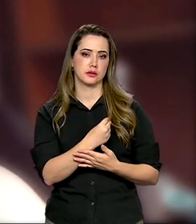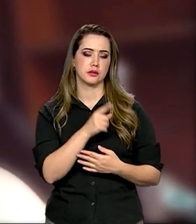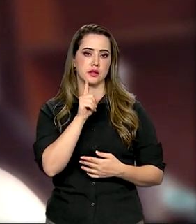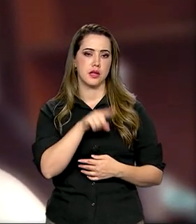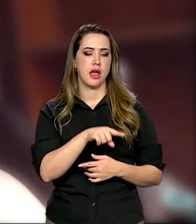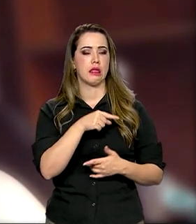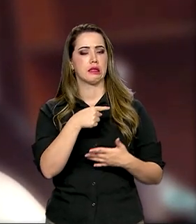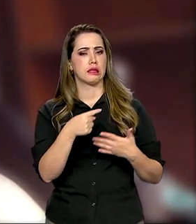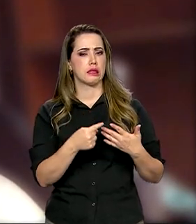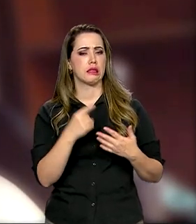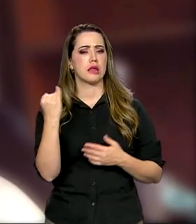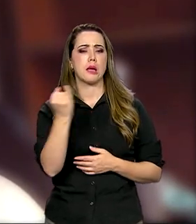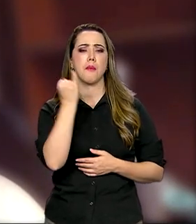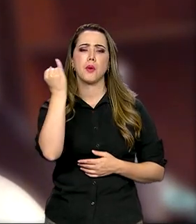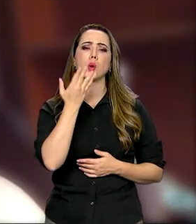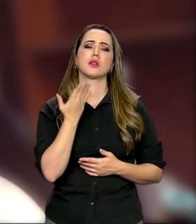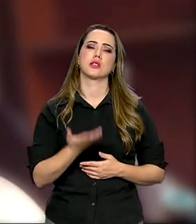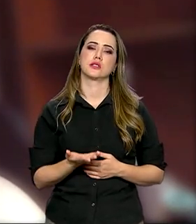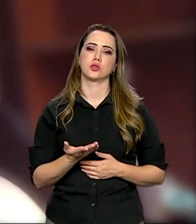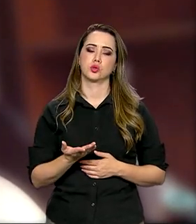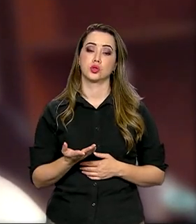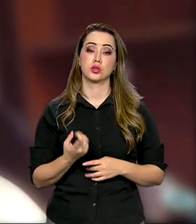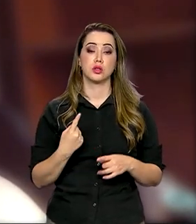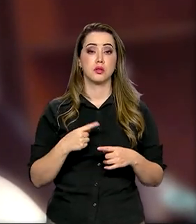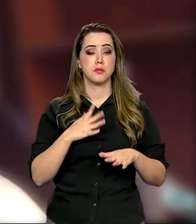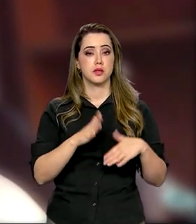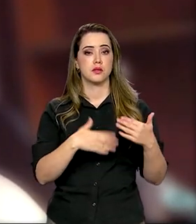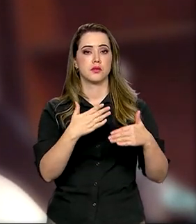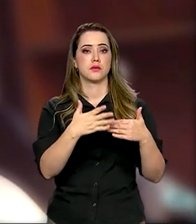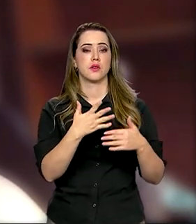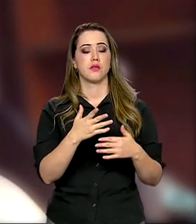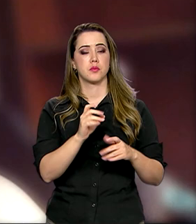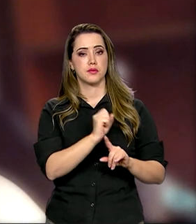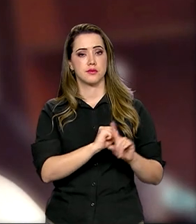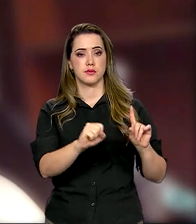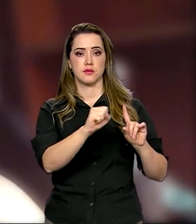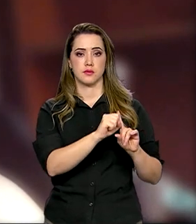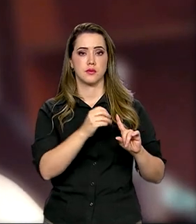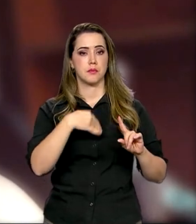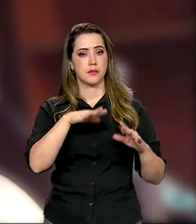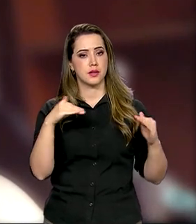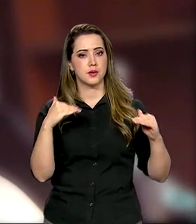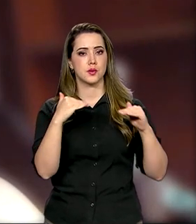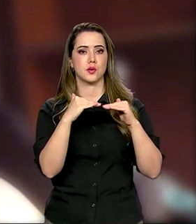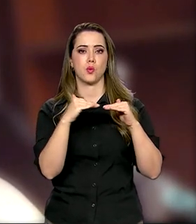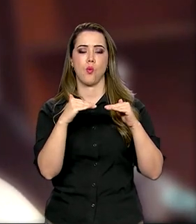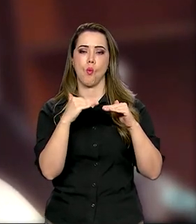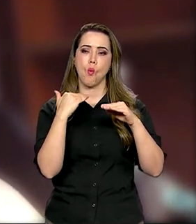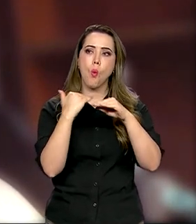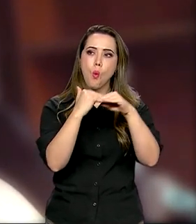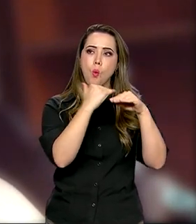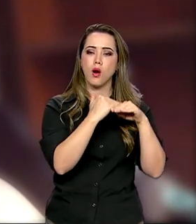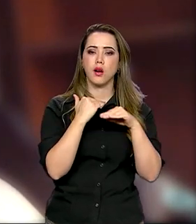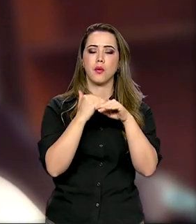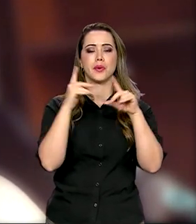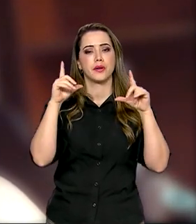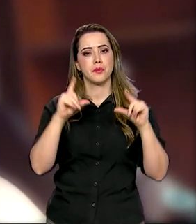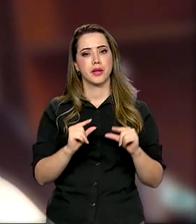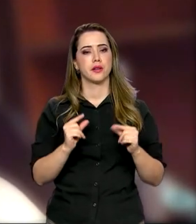que são fundamentais para o desenvolvimento de uma sociedade mais igualitária, né, para que a gente tenha